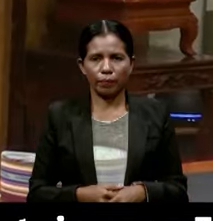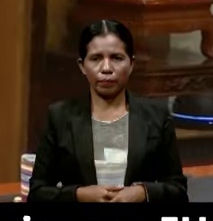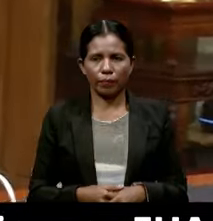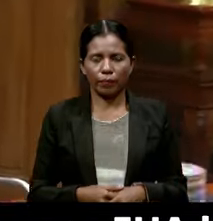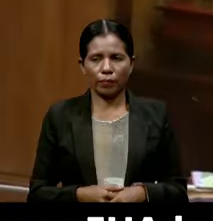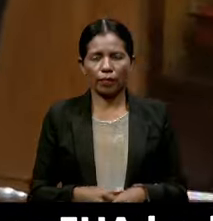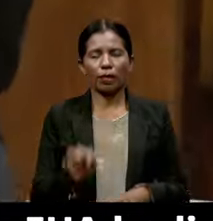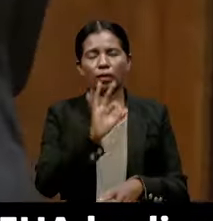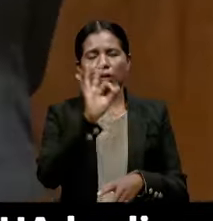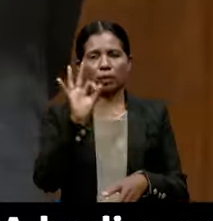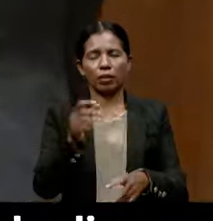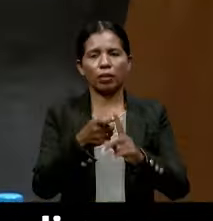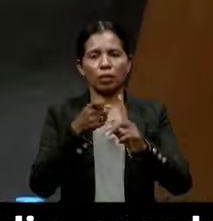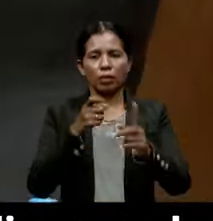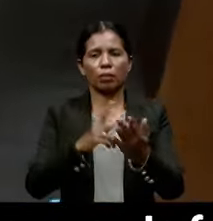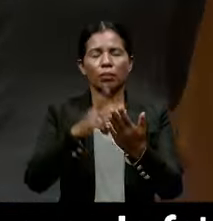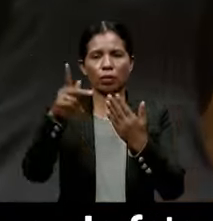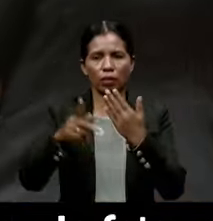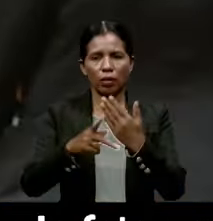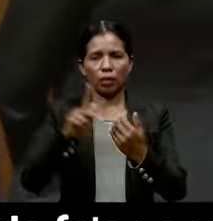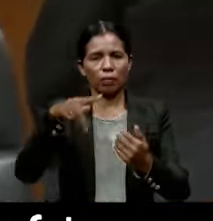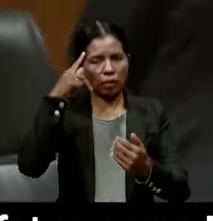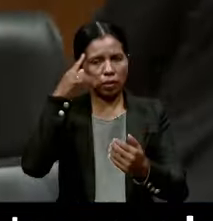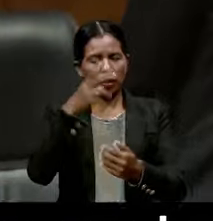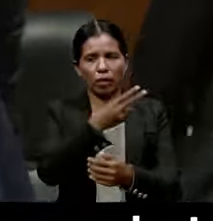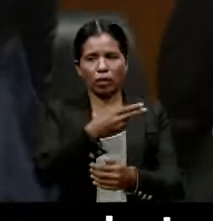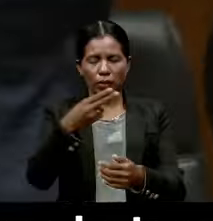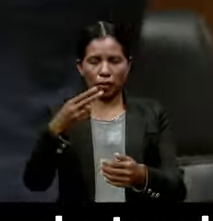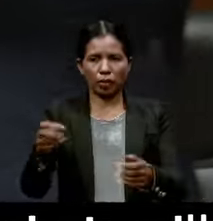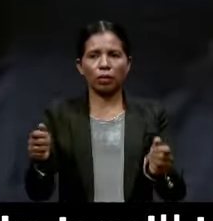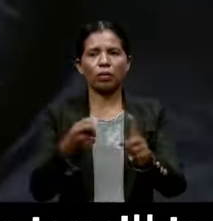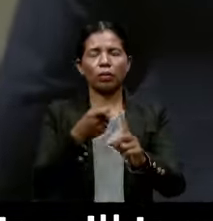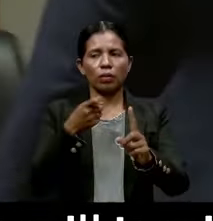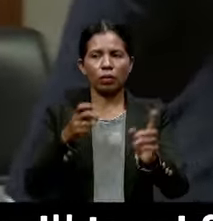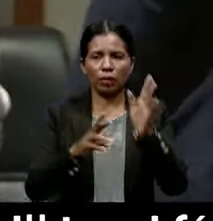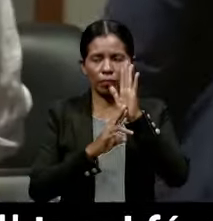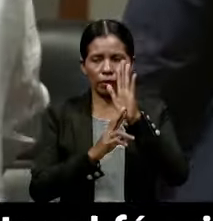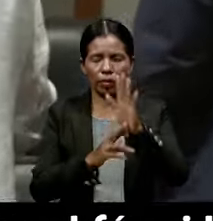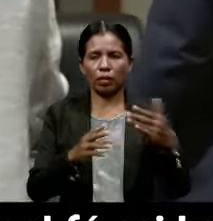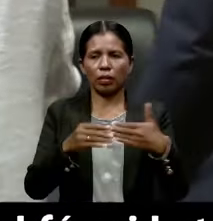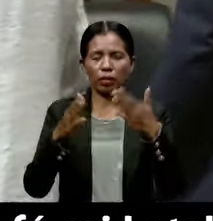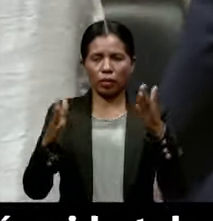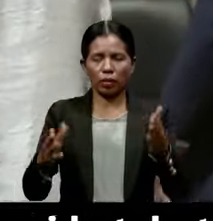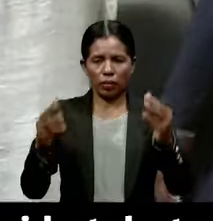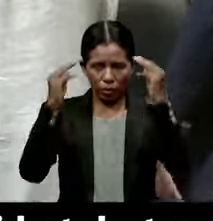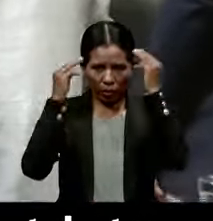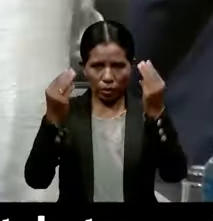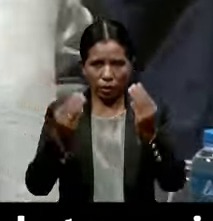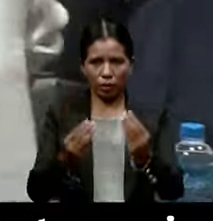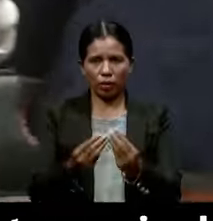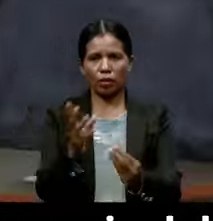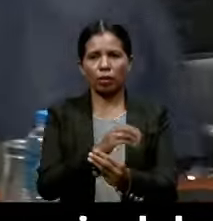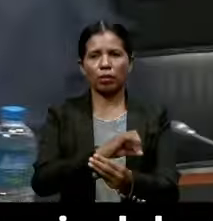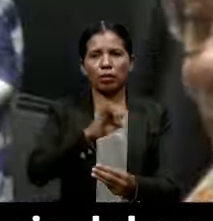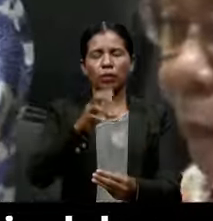E a sexta, né, delegação se programa Comunidade Política Externa Indonésia, composto se representante e liderança muçulmana, protestante no